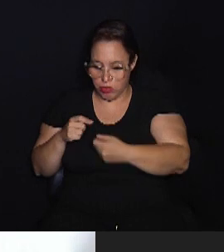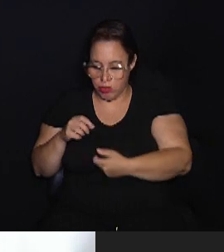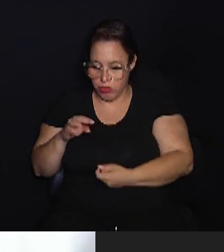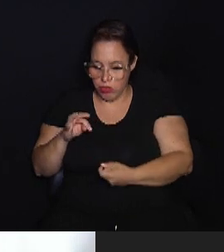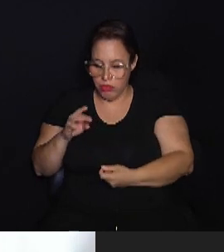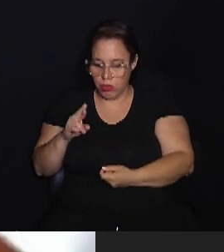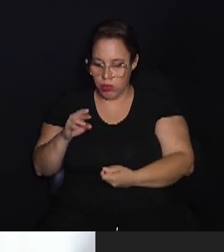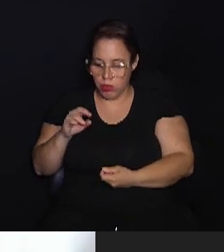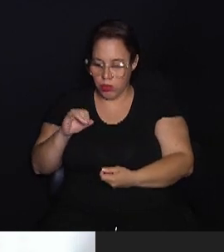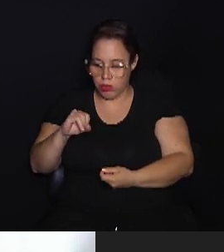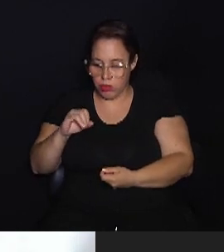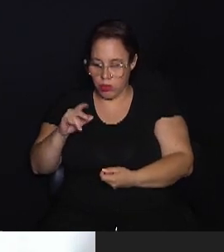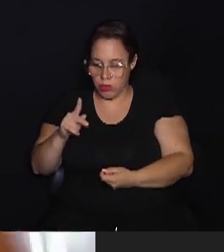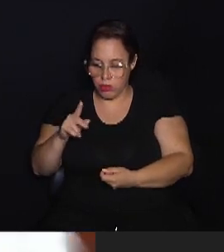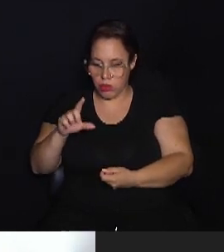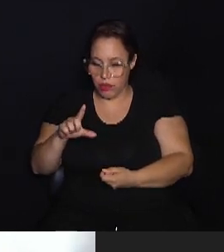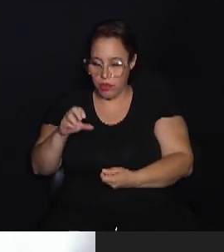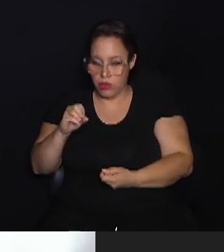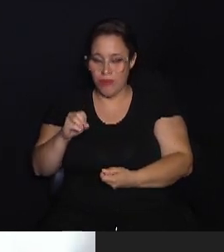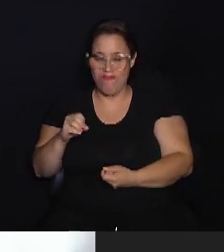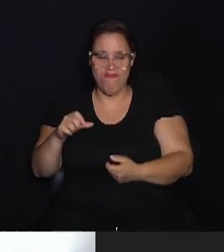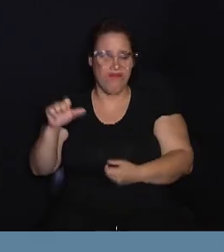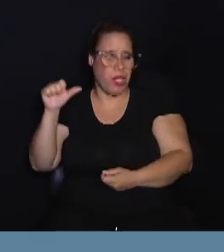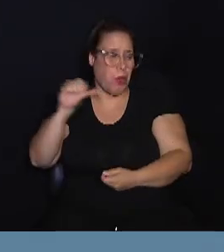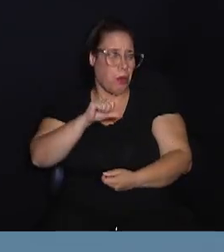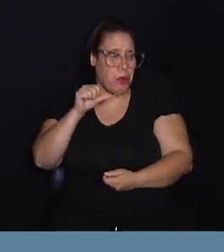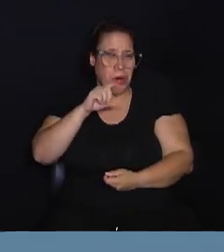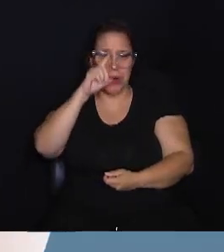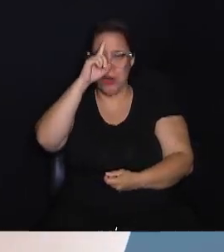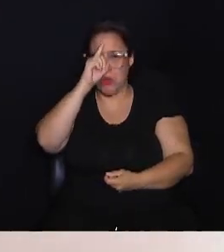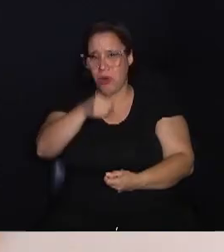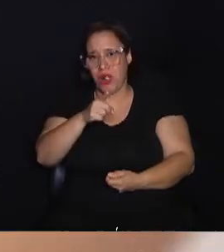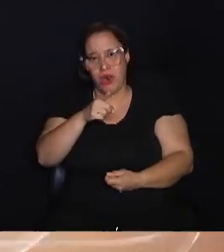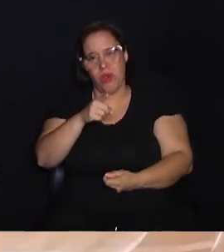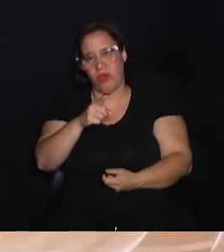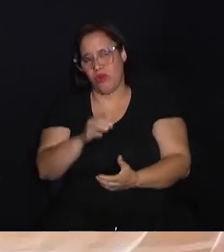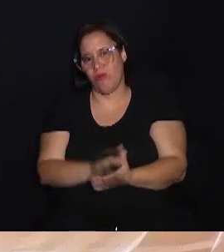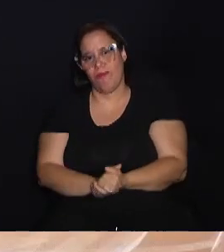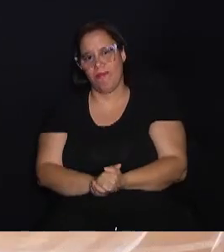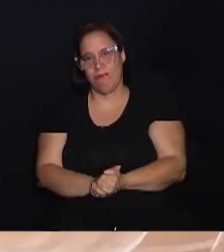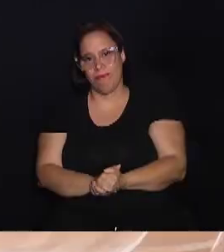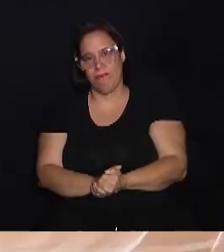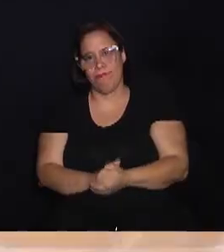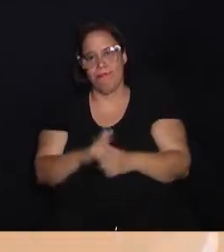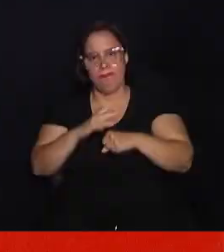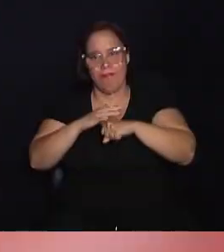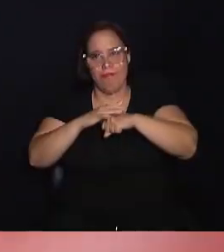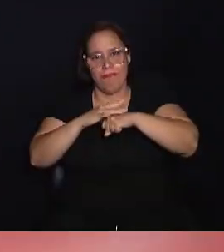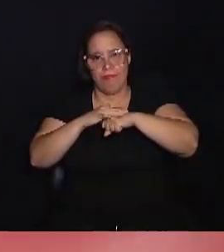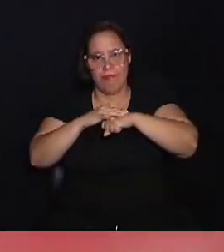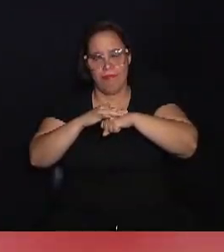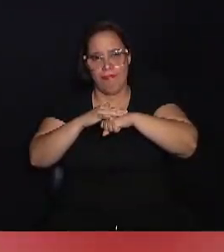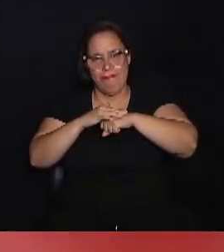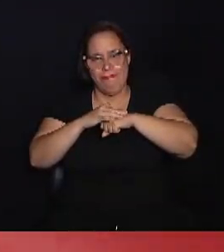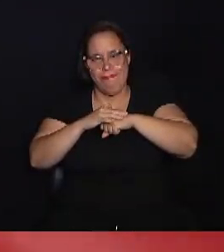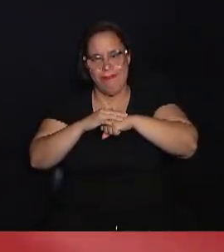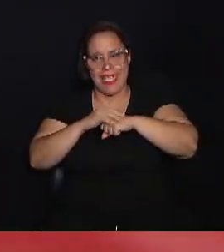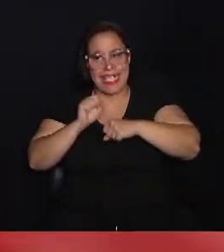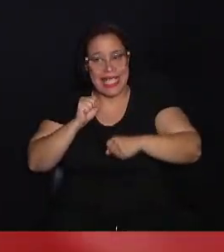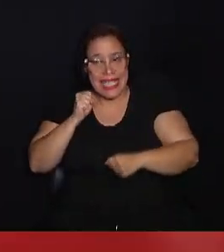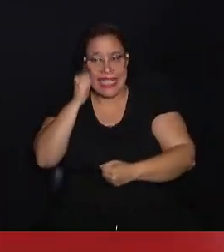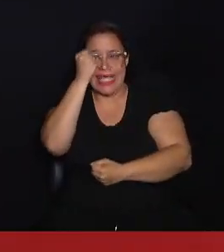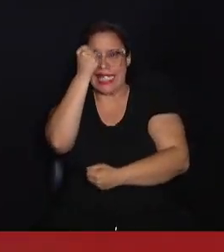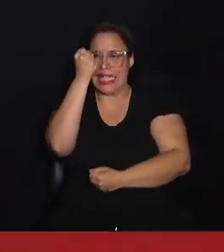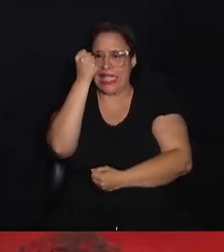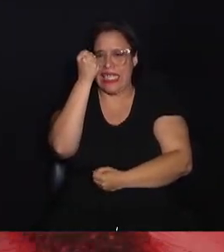negativo, é o que tem o pior prognóstico. É a doença considerada mais